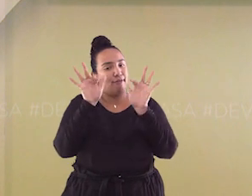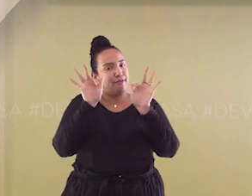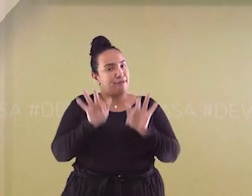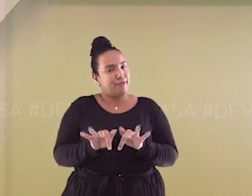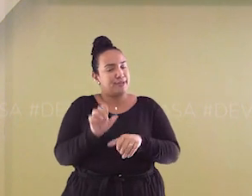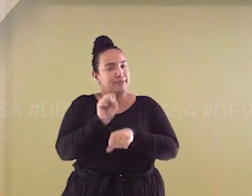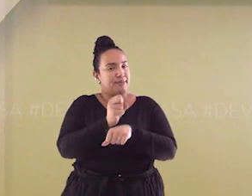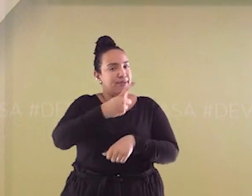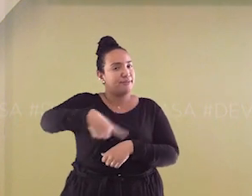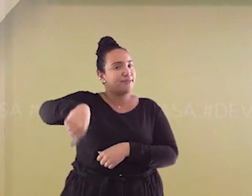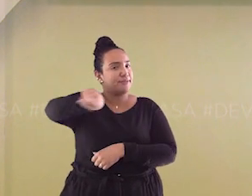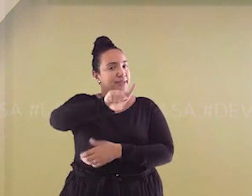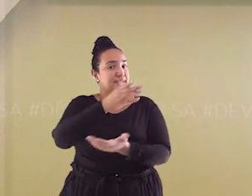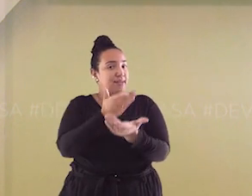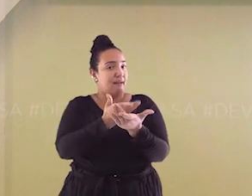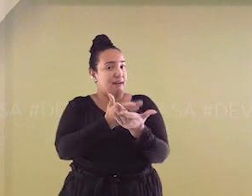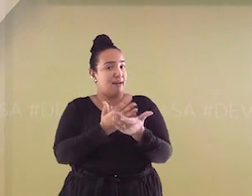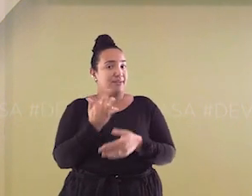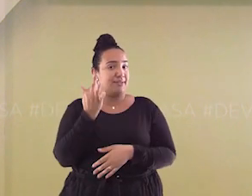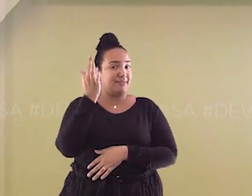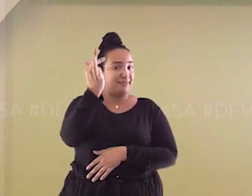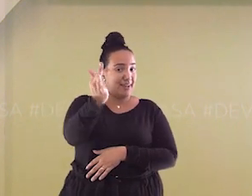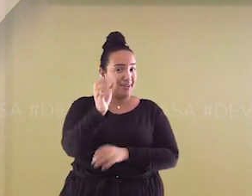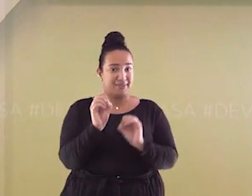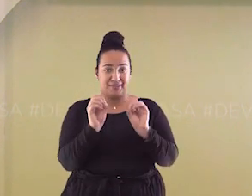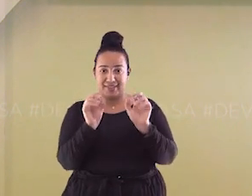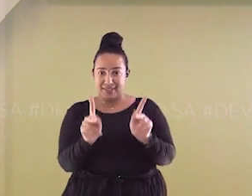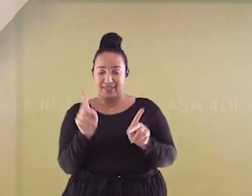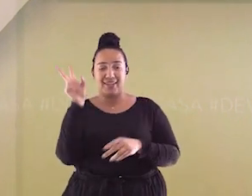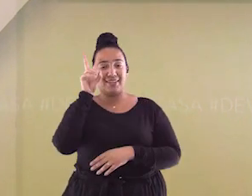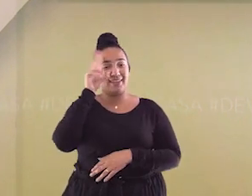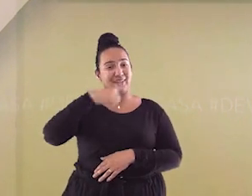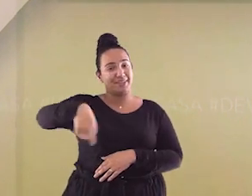aqui. Aguardamos vocês na próxima aula de Geografia,